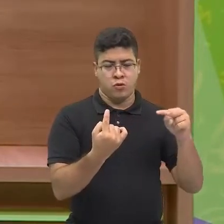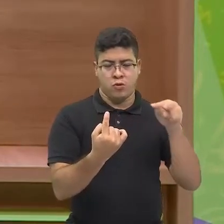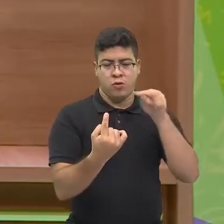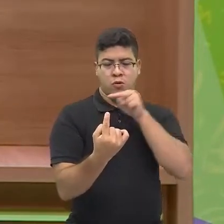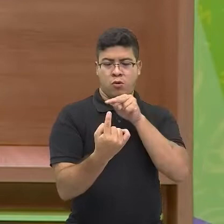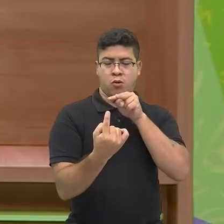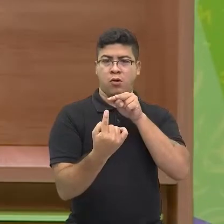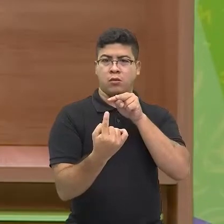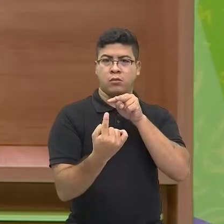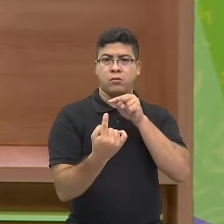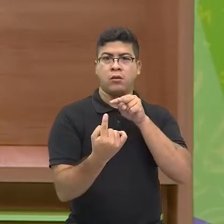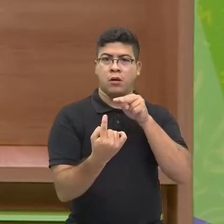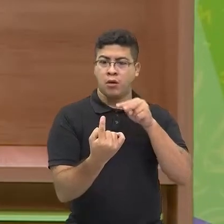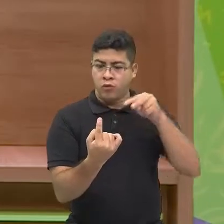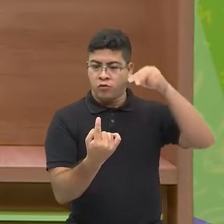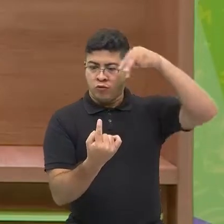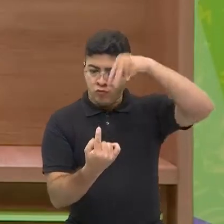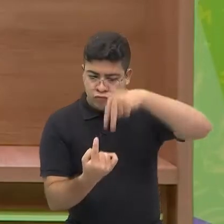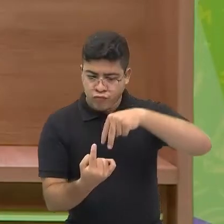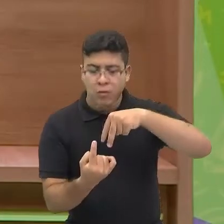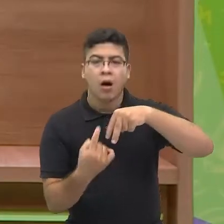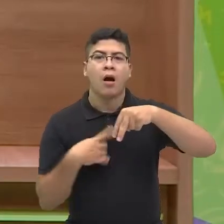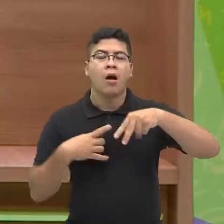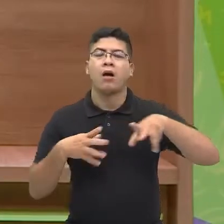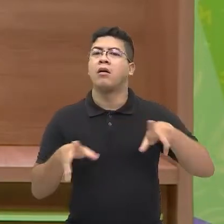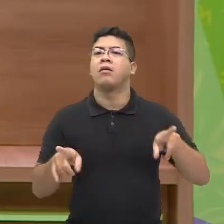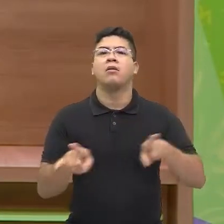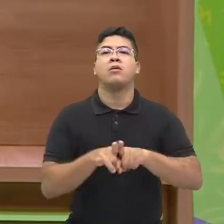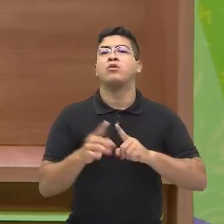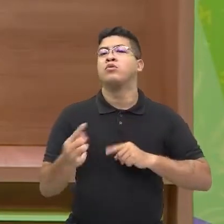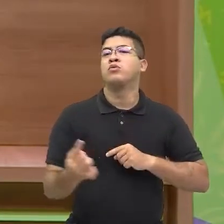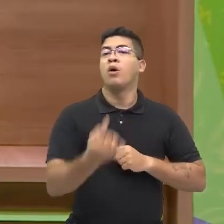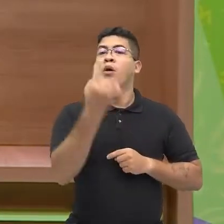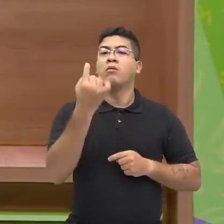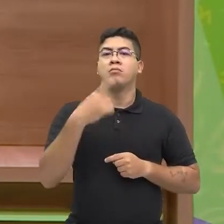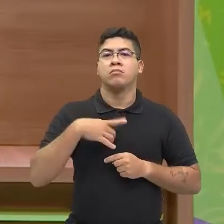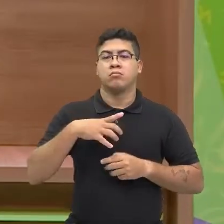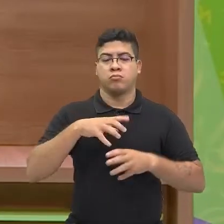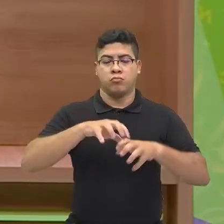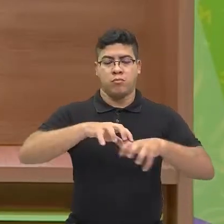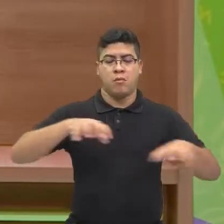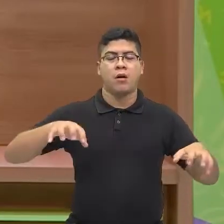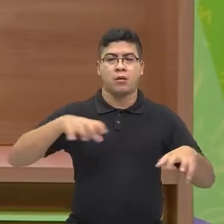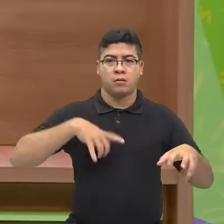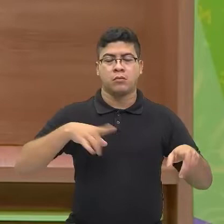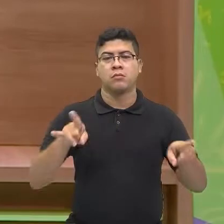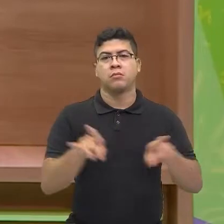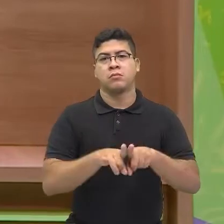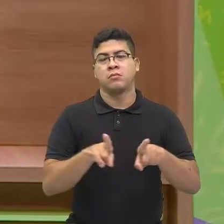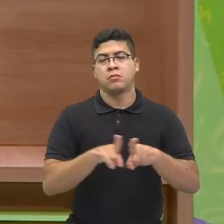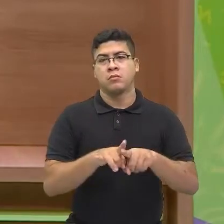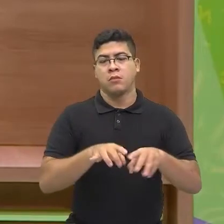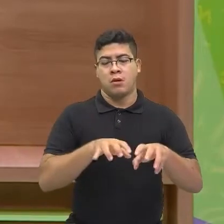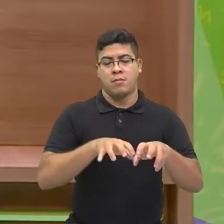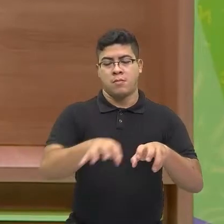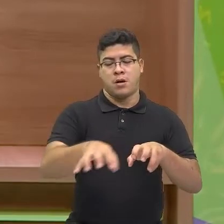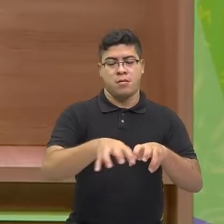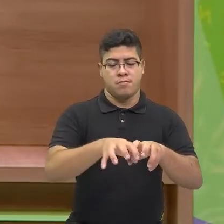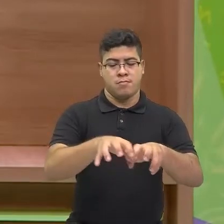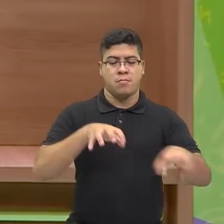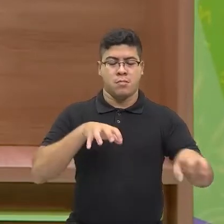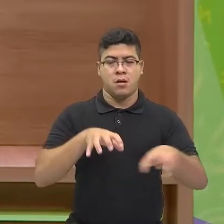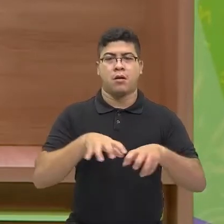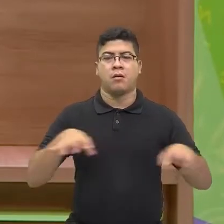costas, internamente, em um único plano. Então, eles fragmentavam esse objeto ou essa